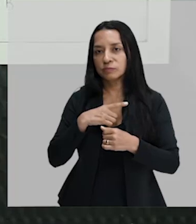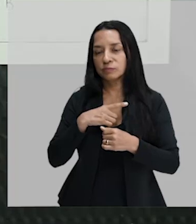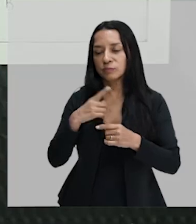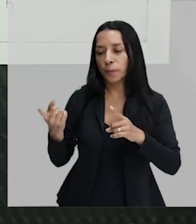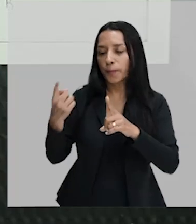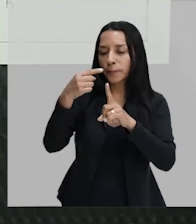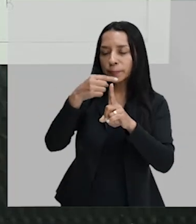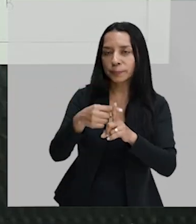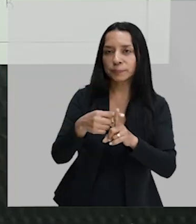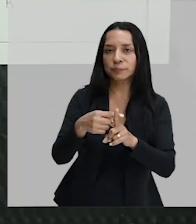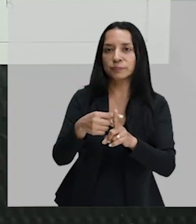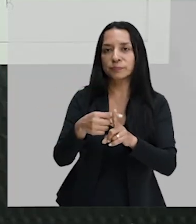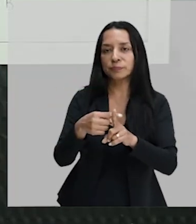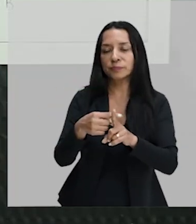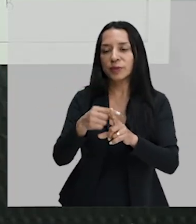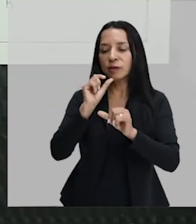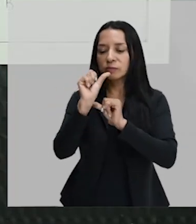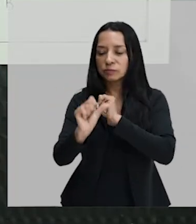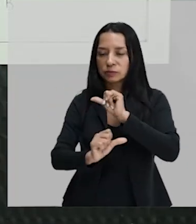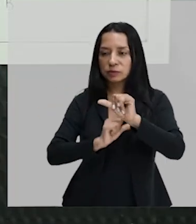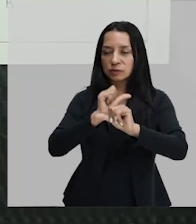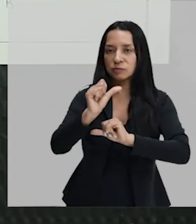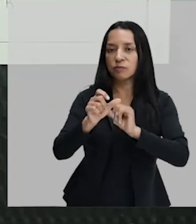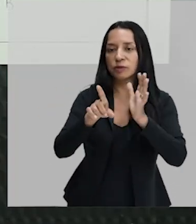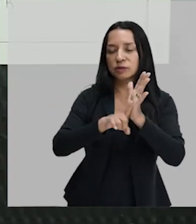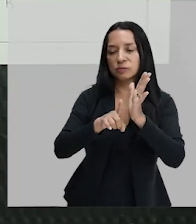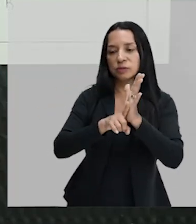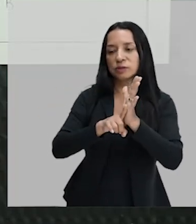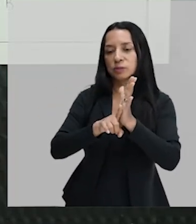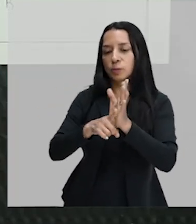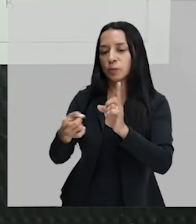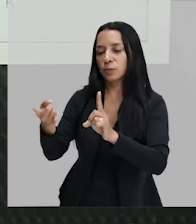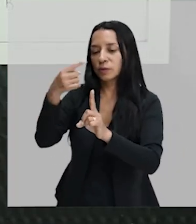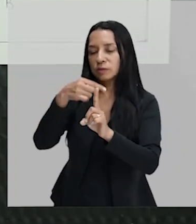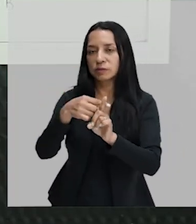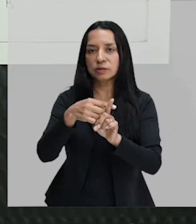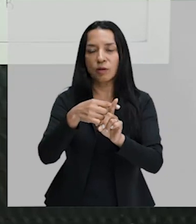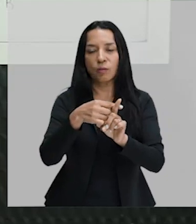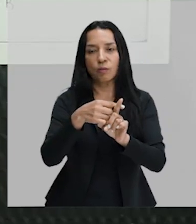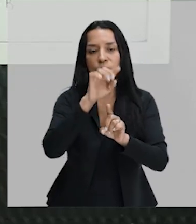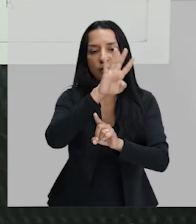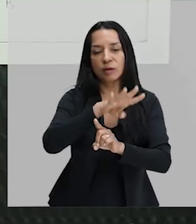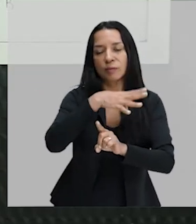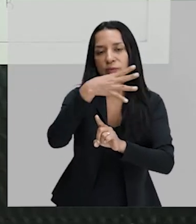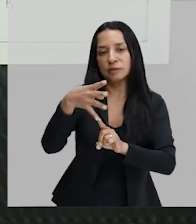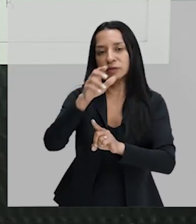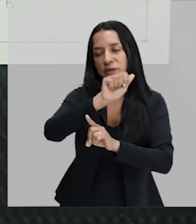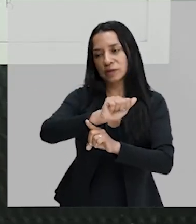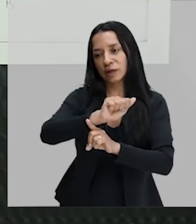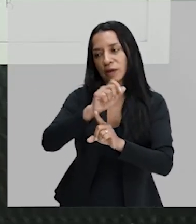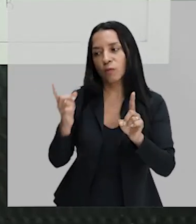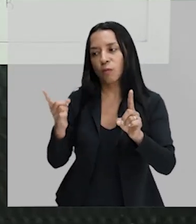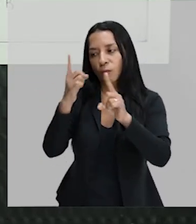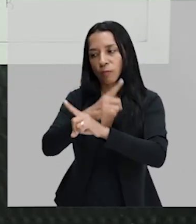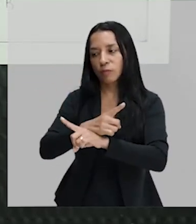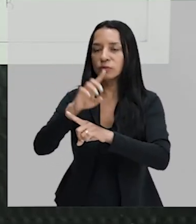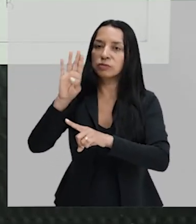só. Você vai transformar a subtração numa adição da matriz A com a oposta de